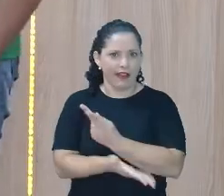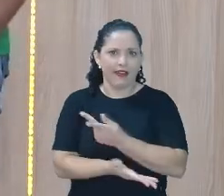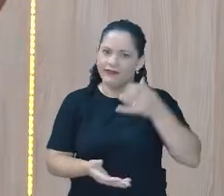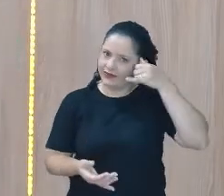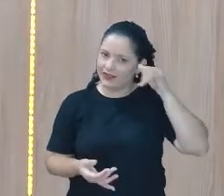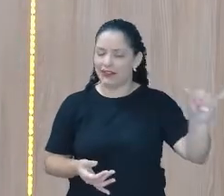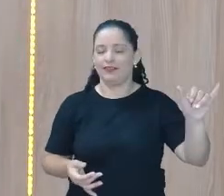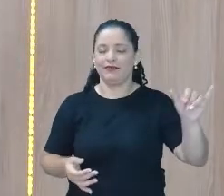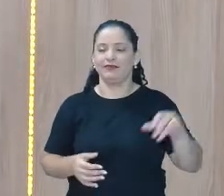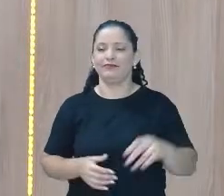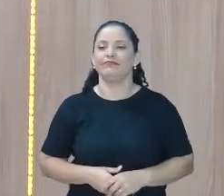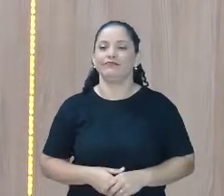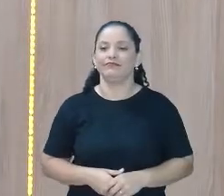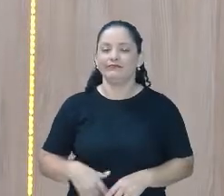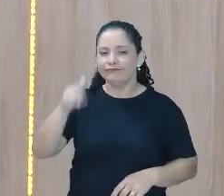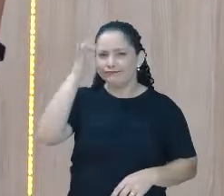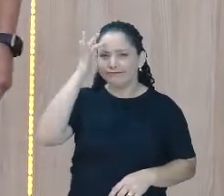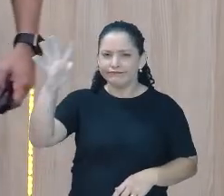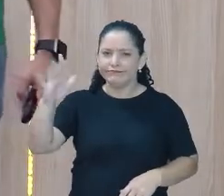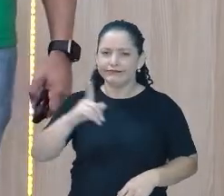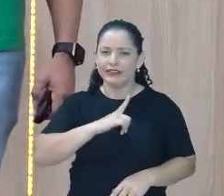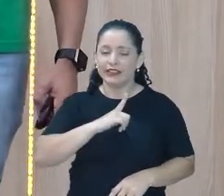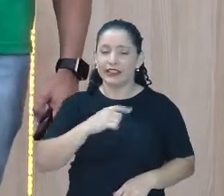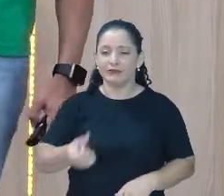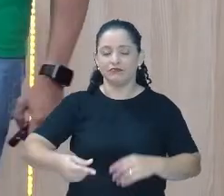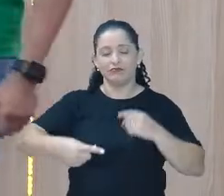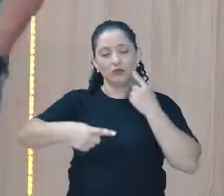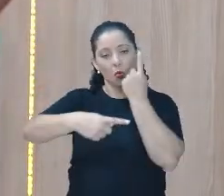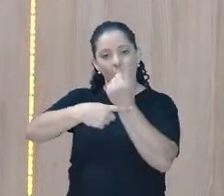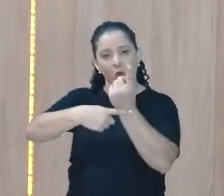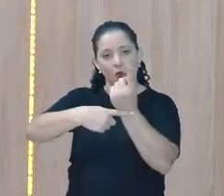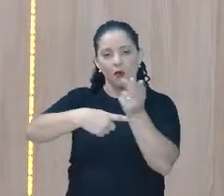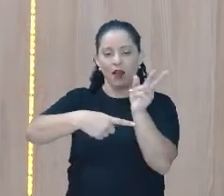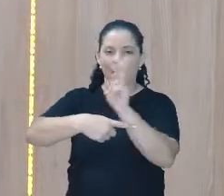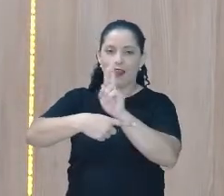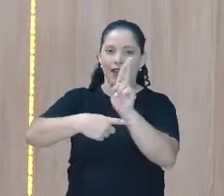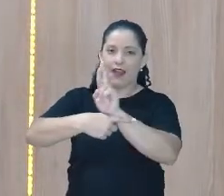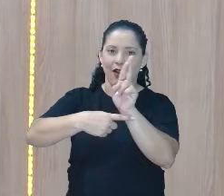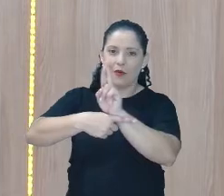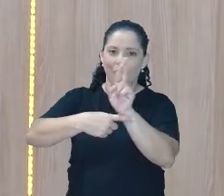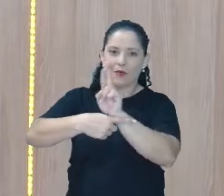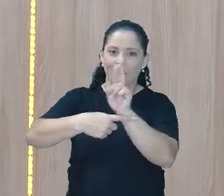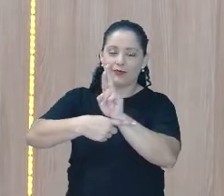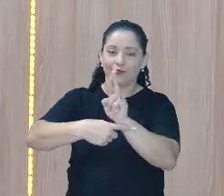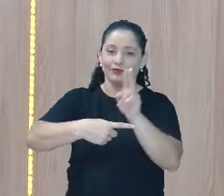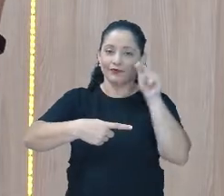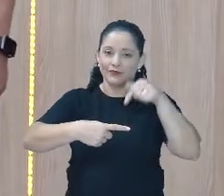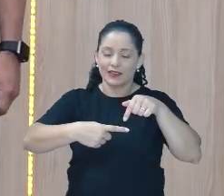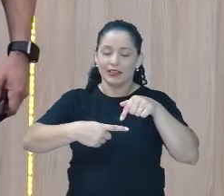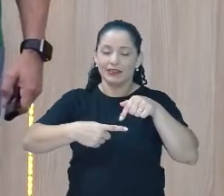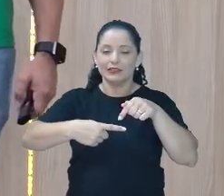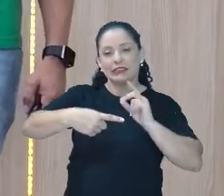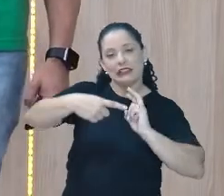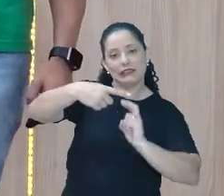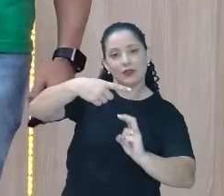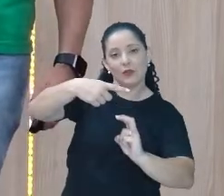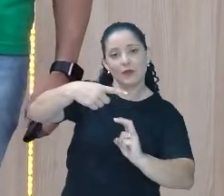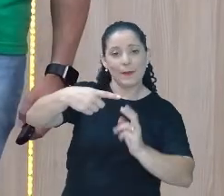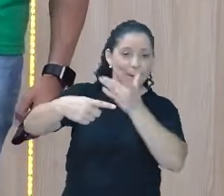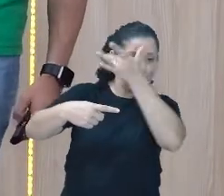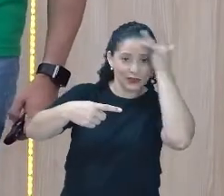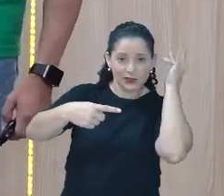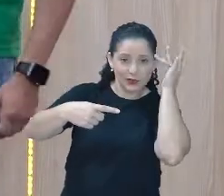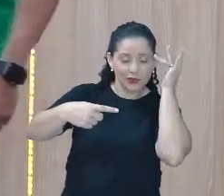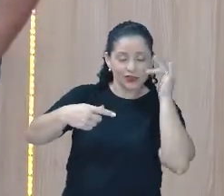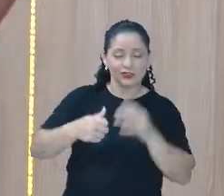bom? Então, imagina que eu tenho aí R$1 e eu vou dividir esse R$1 para 5 pessoas.